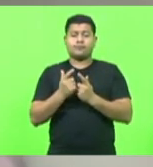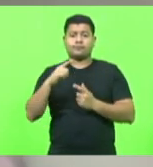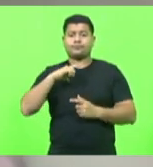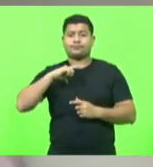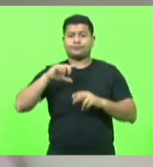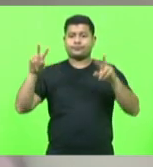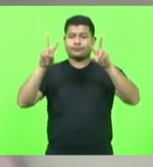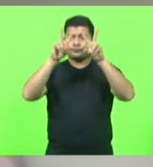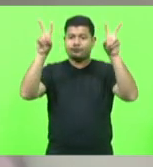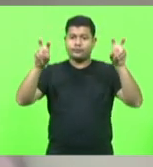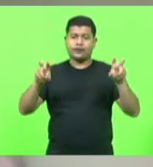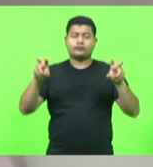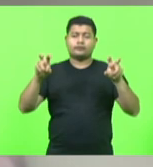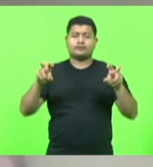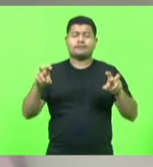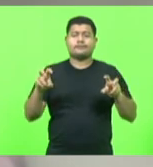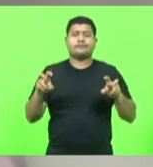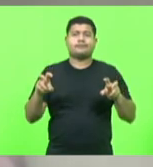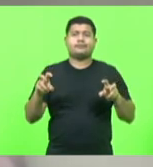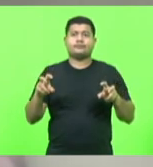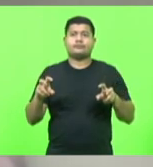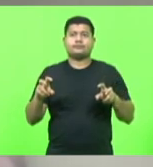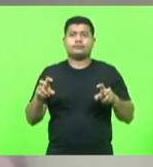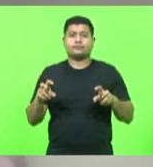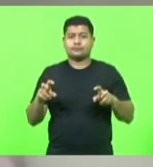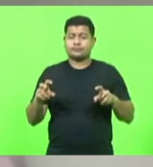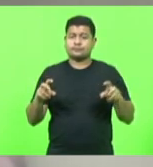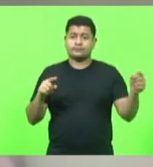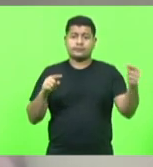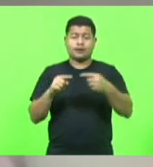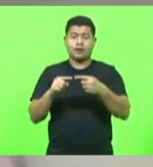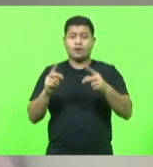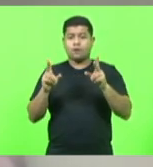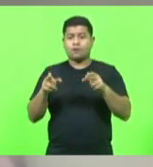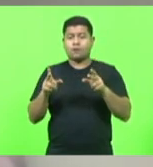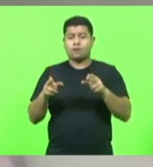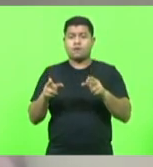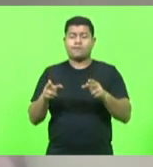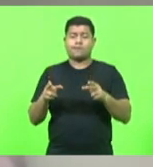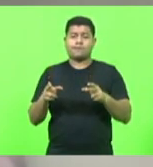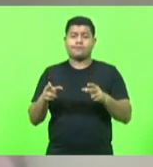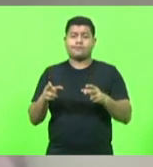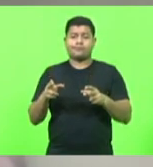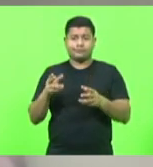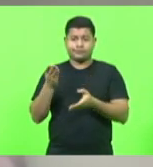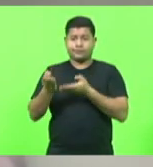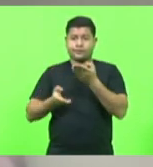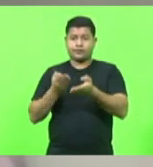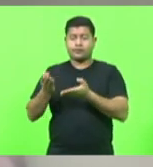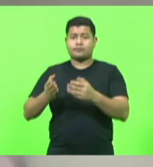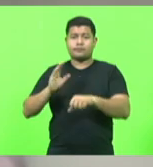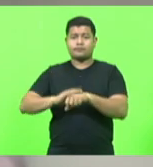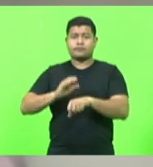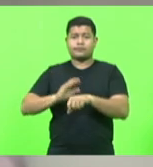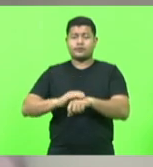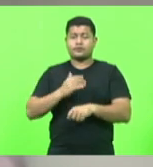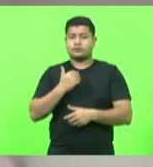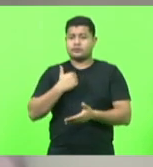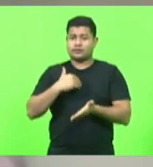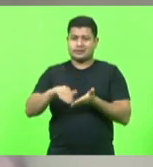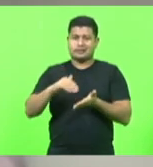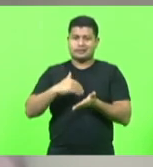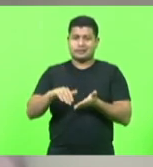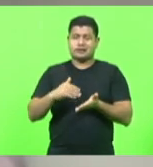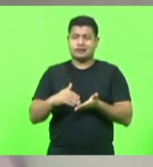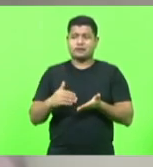de o mesmo tipo de tratamento feito pelo secretário, então,